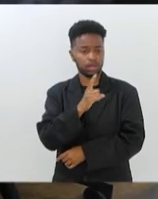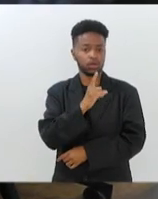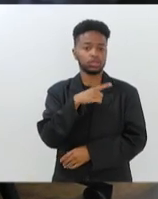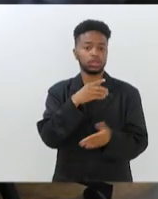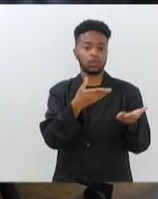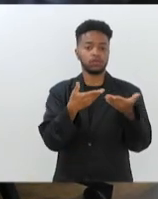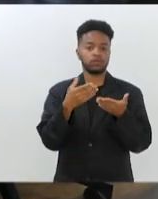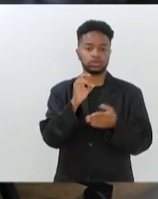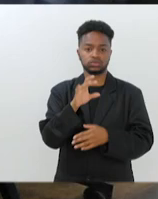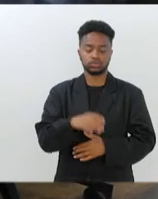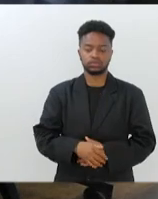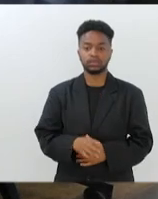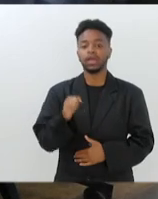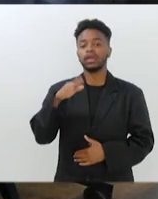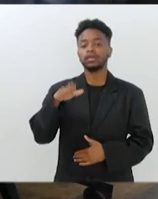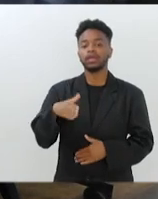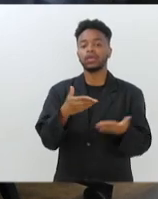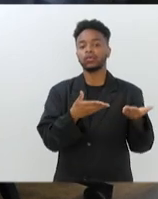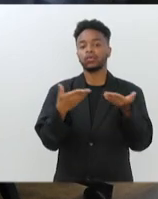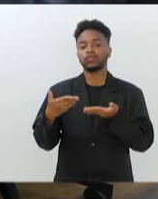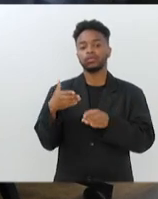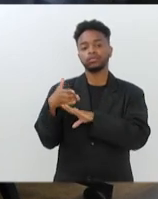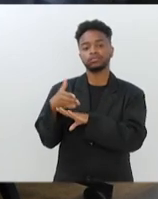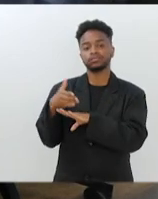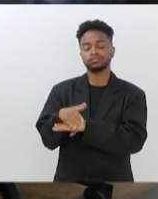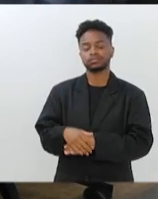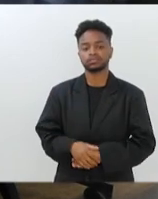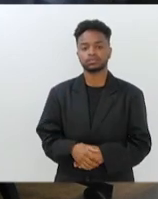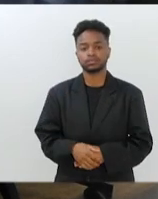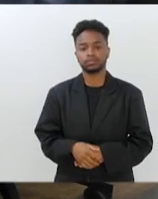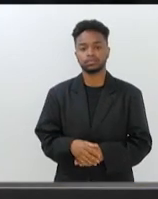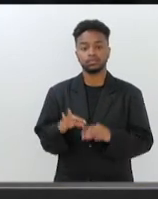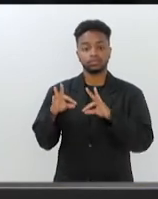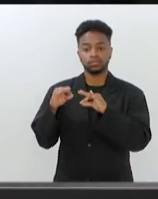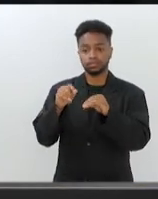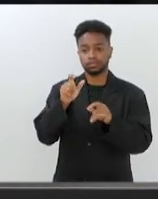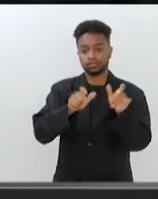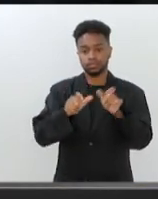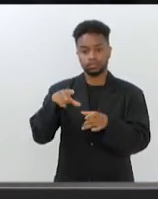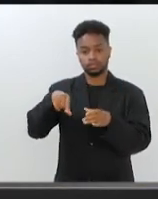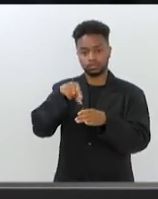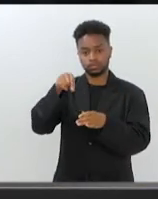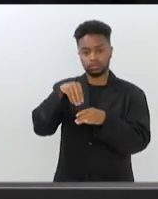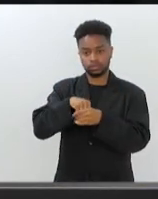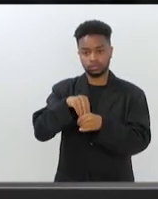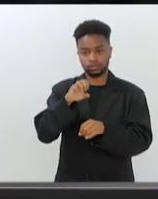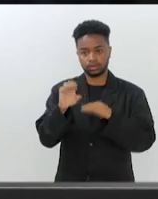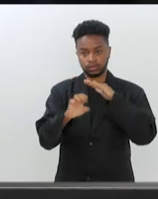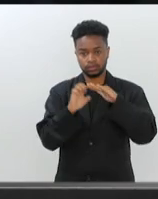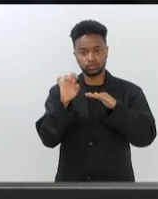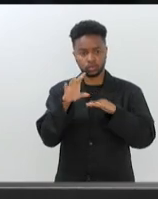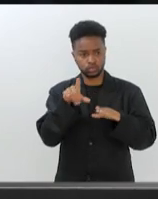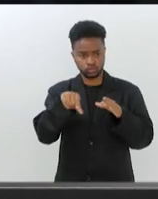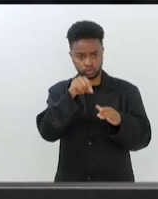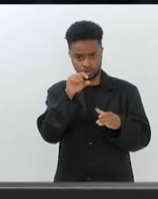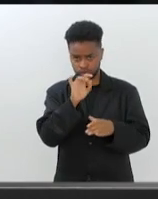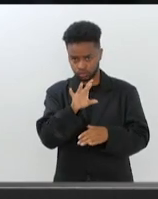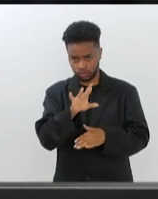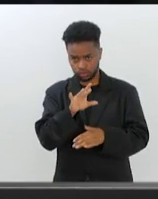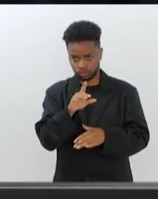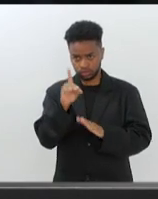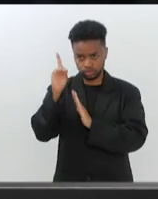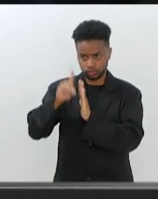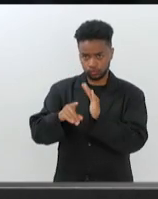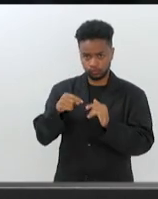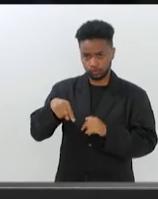convite quem foram os convidados para curtir os blocos todos sorteados dentro da empresa só sorteio a diretoria não